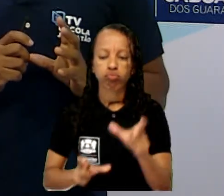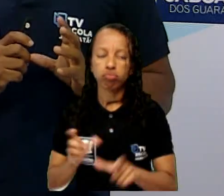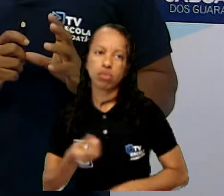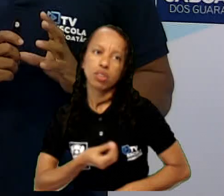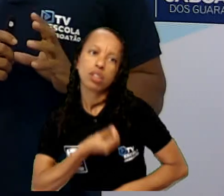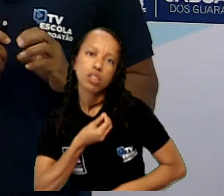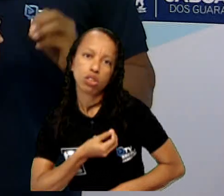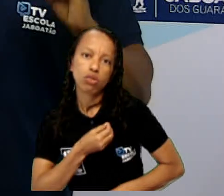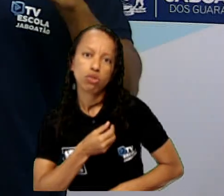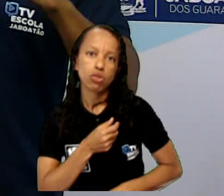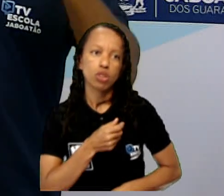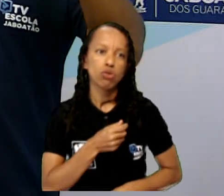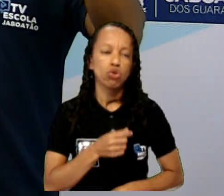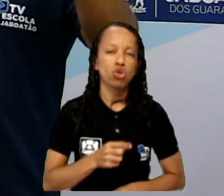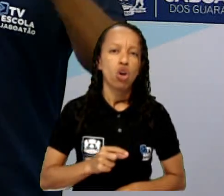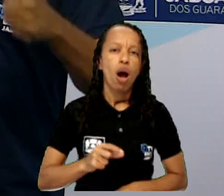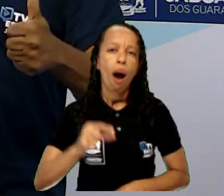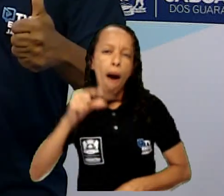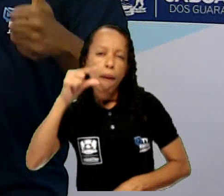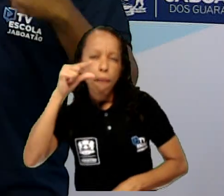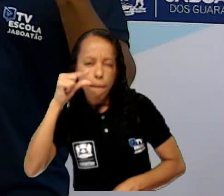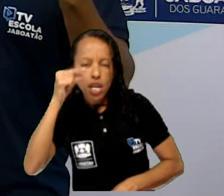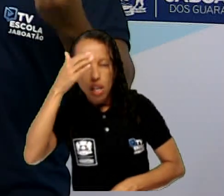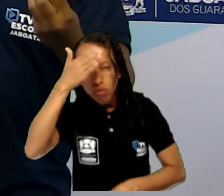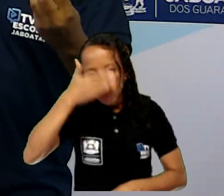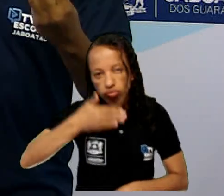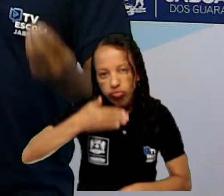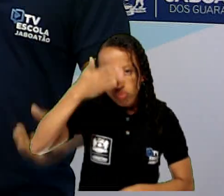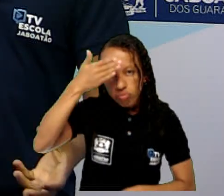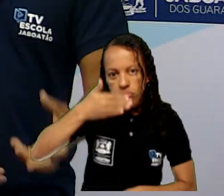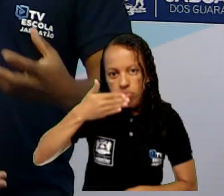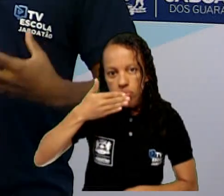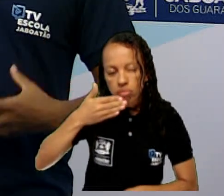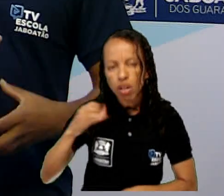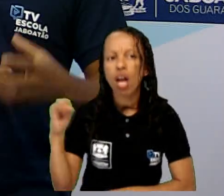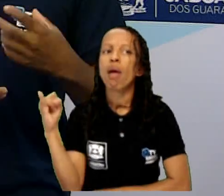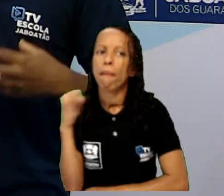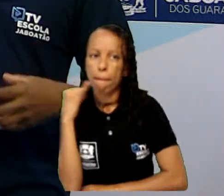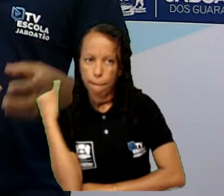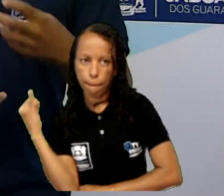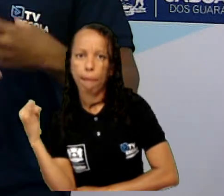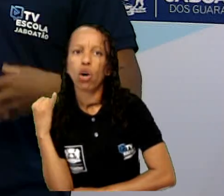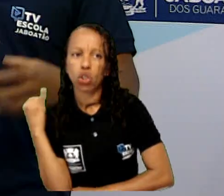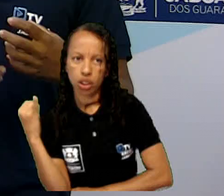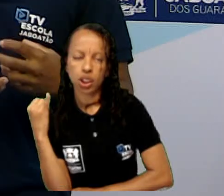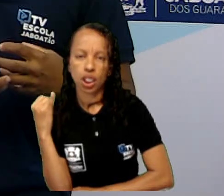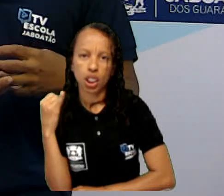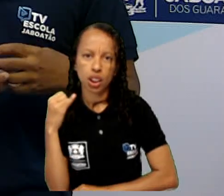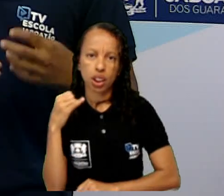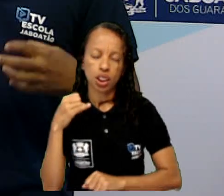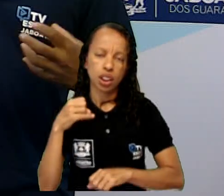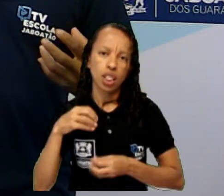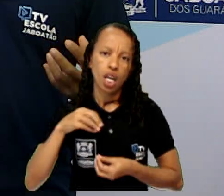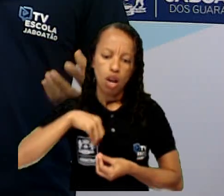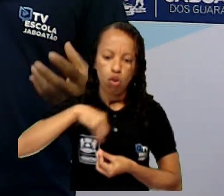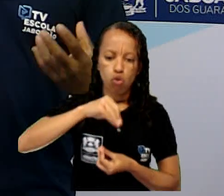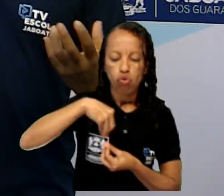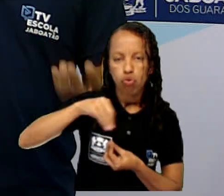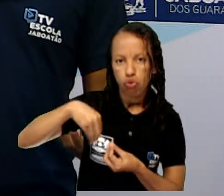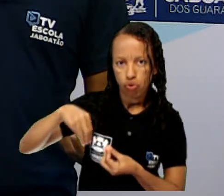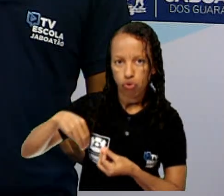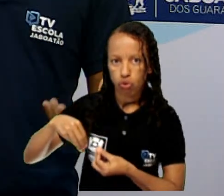biótico, ok? E tem uma grande função, pois ele consegue desfazer, decompor os